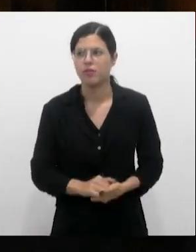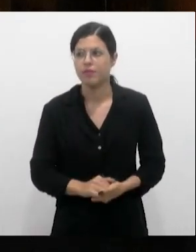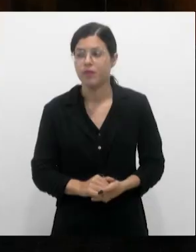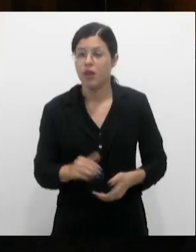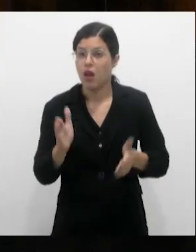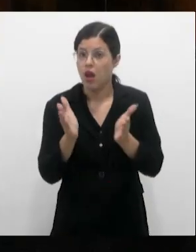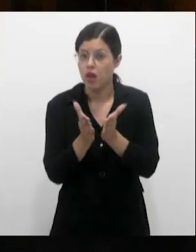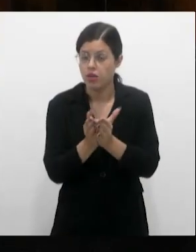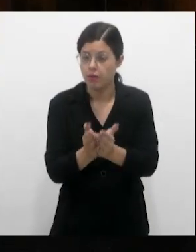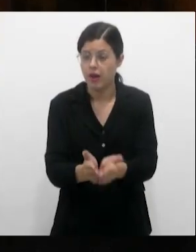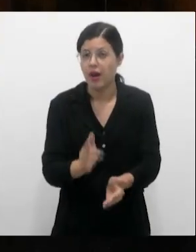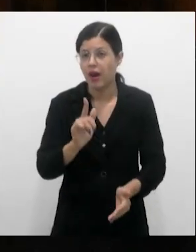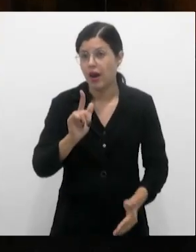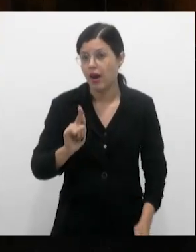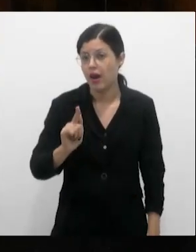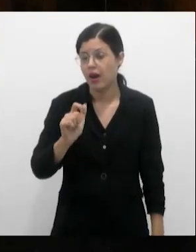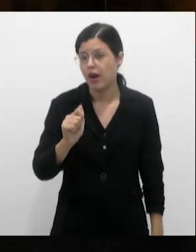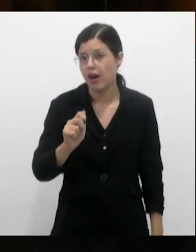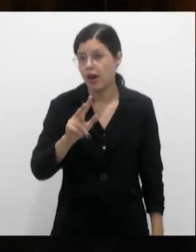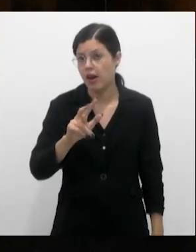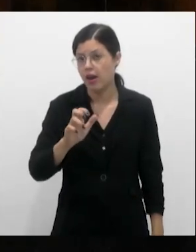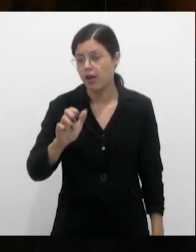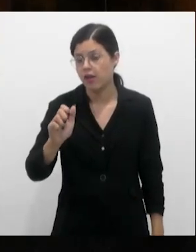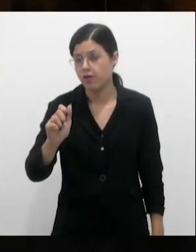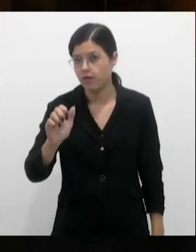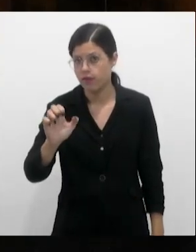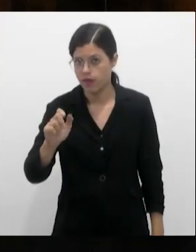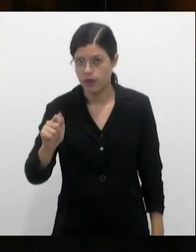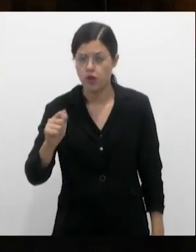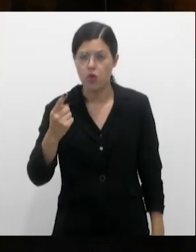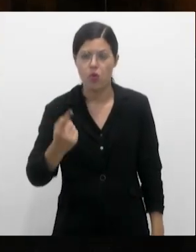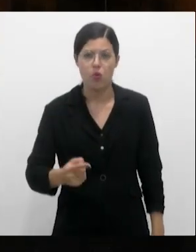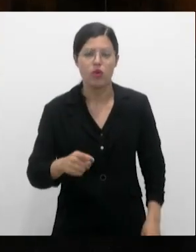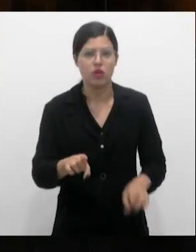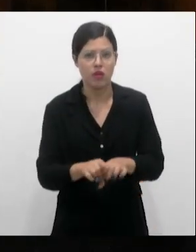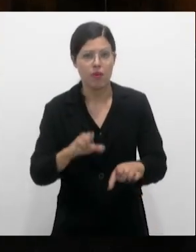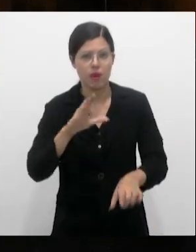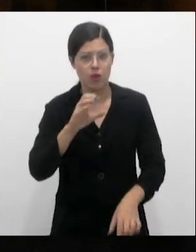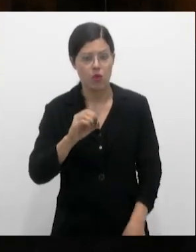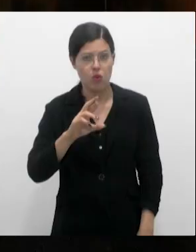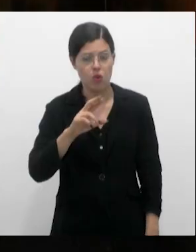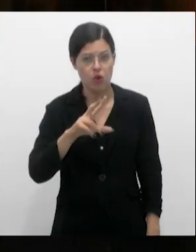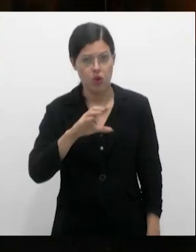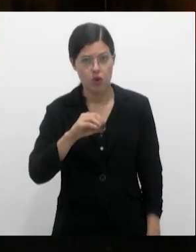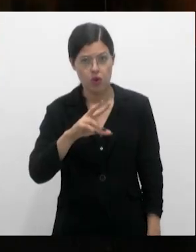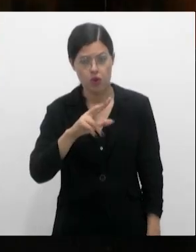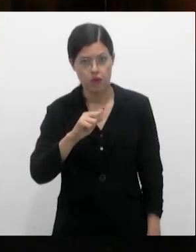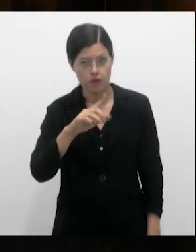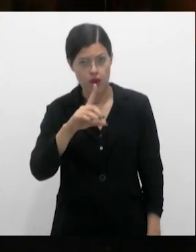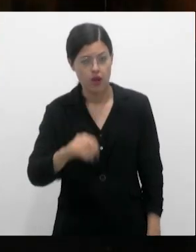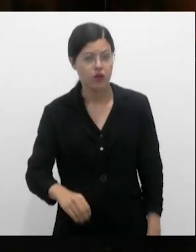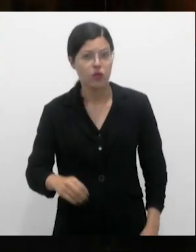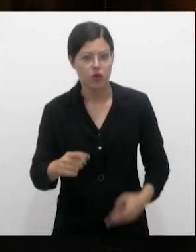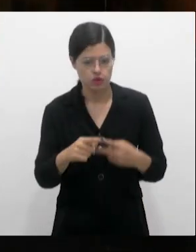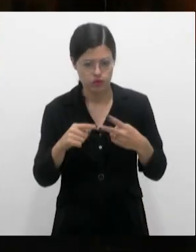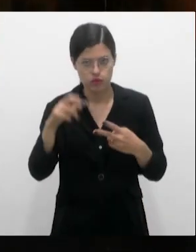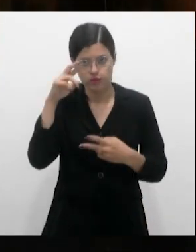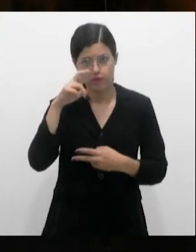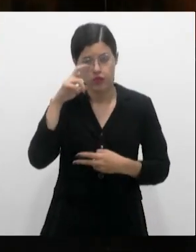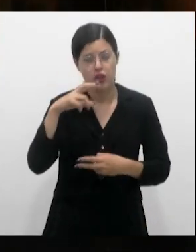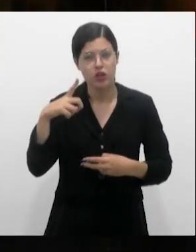barcas Gávea 1 e Corcovado, ambas vistoriadas, apresentavam coletes salva-vidas com